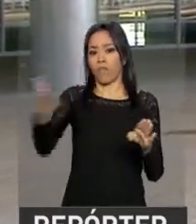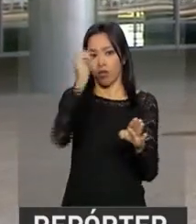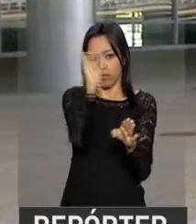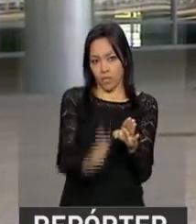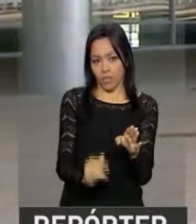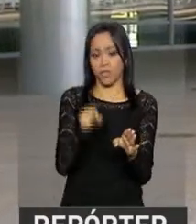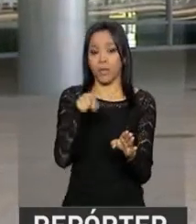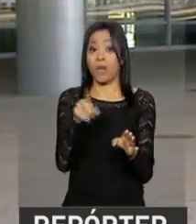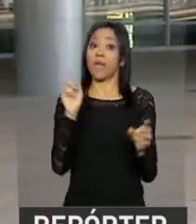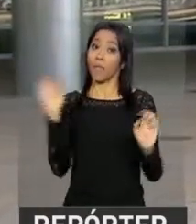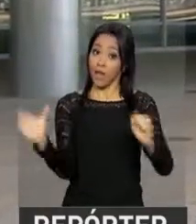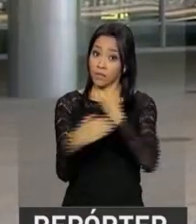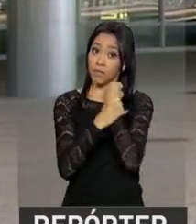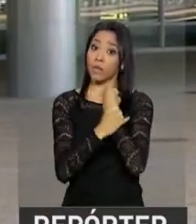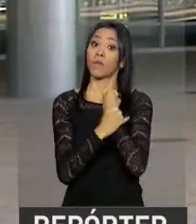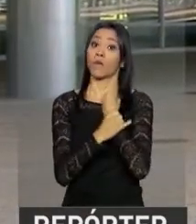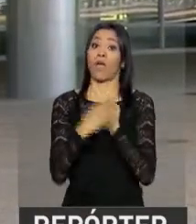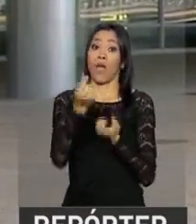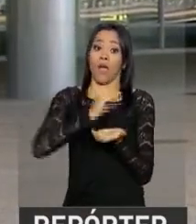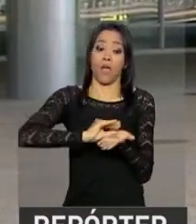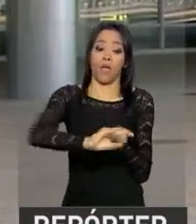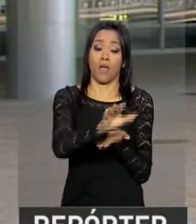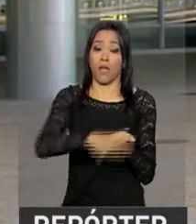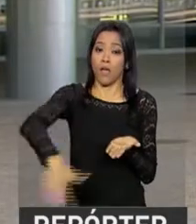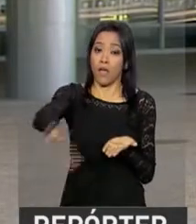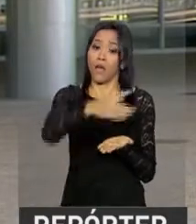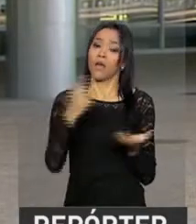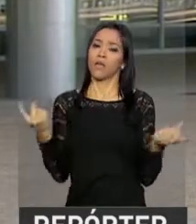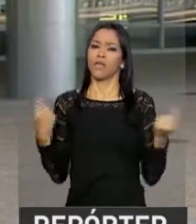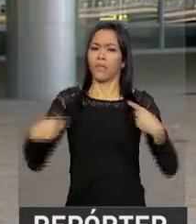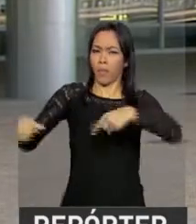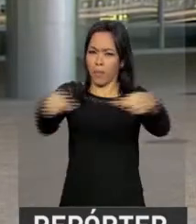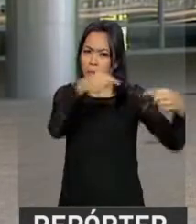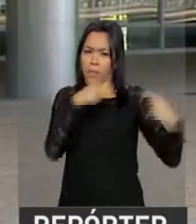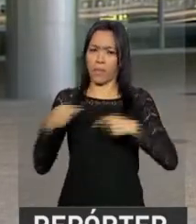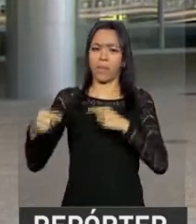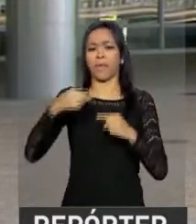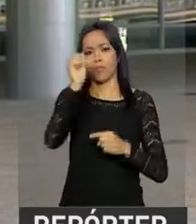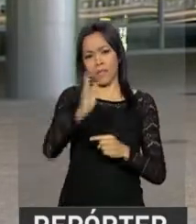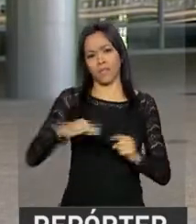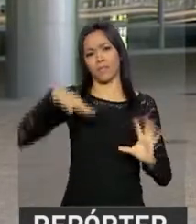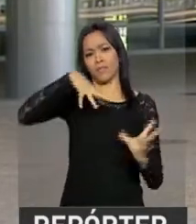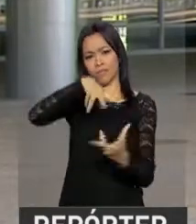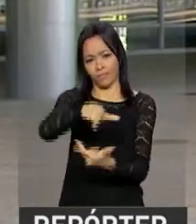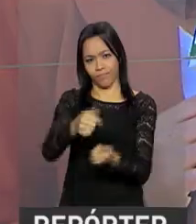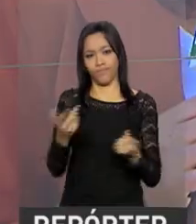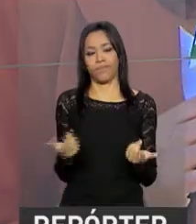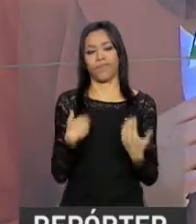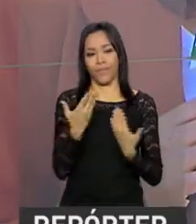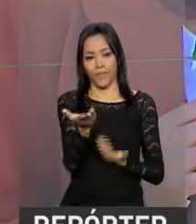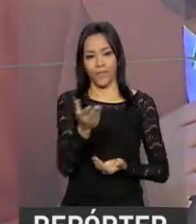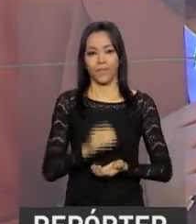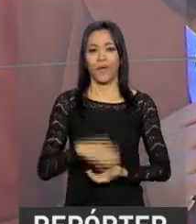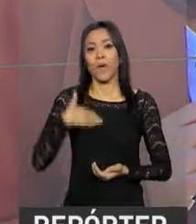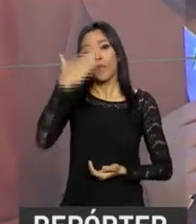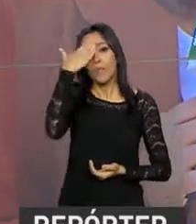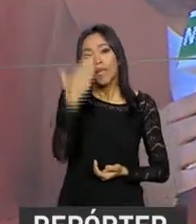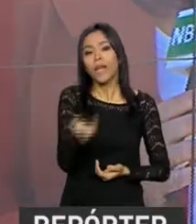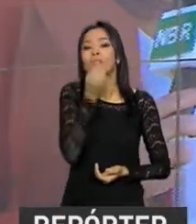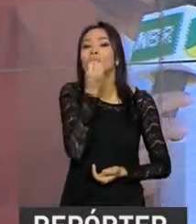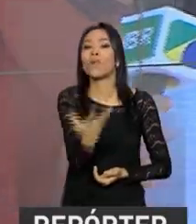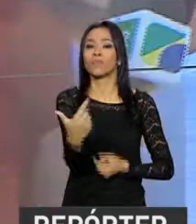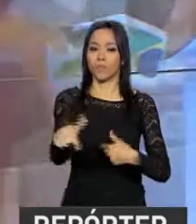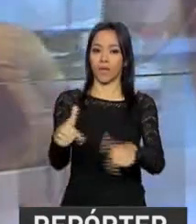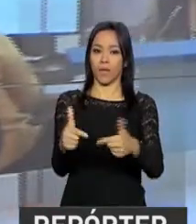os investimentos na área ea competitividade do brasil no mercado internacional é com você josé luiz obrigado a isso bom trabalho pra